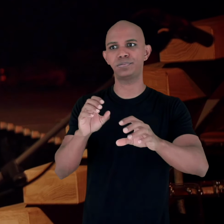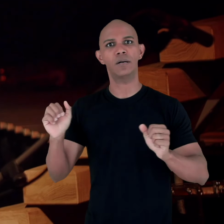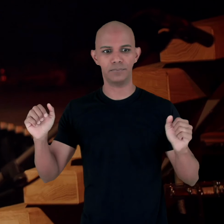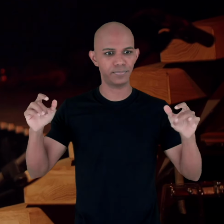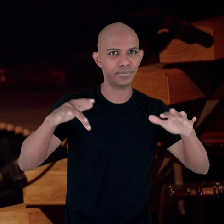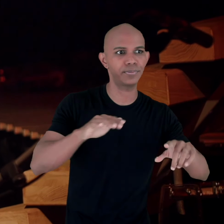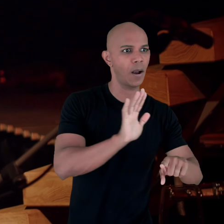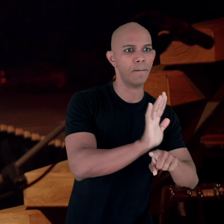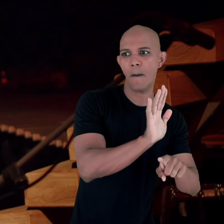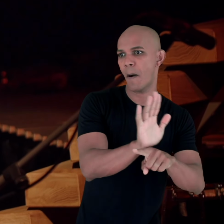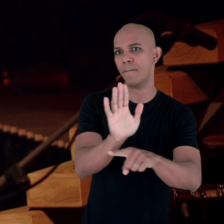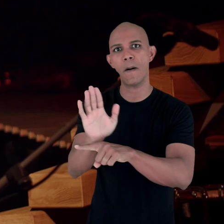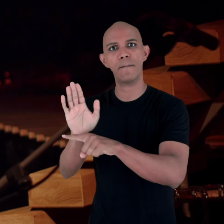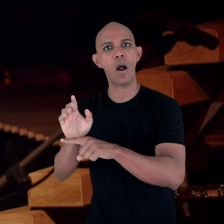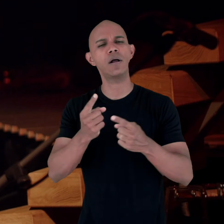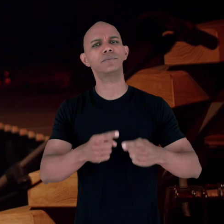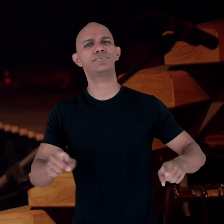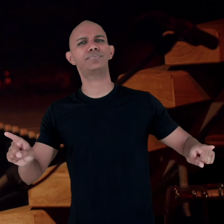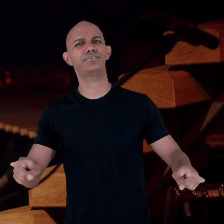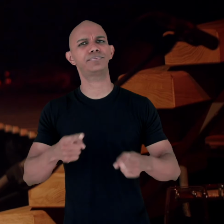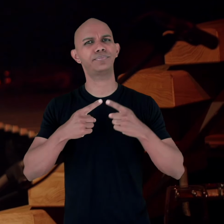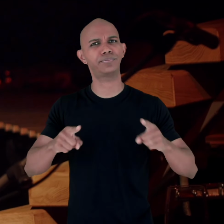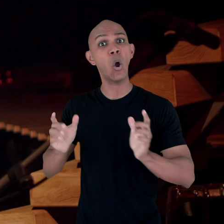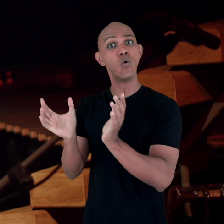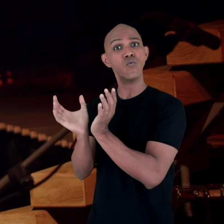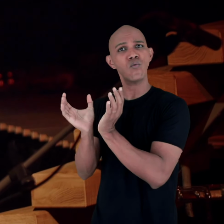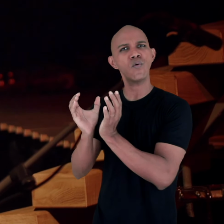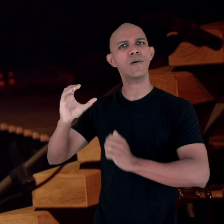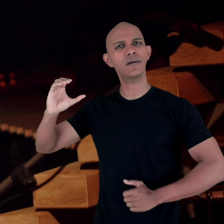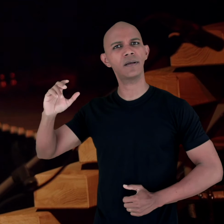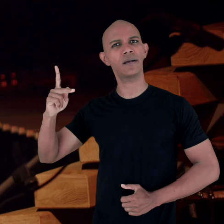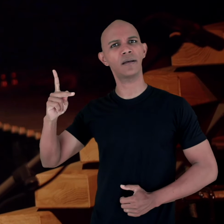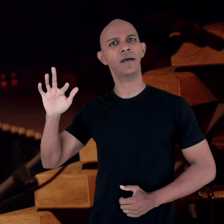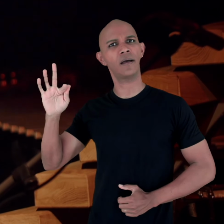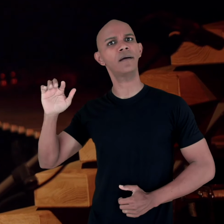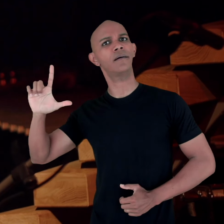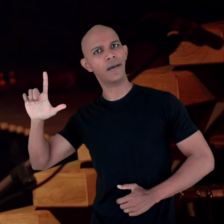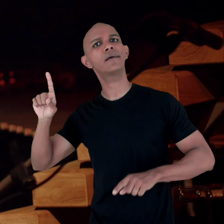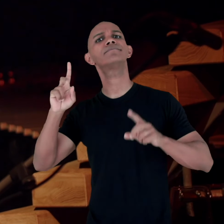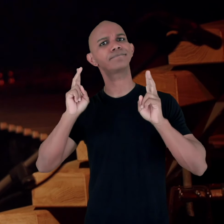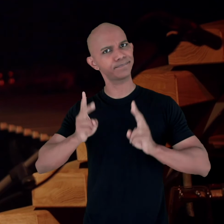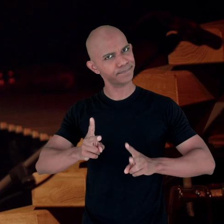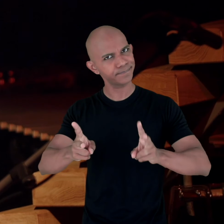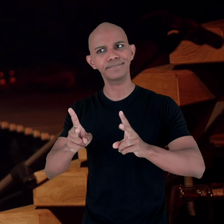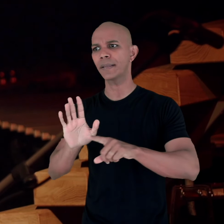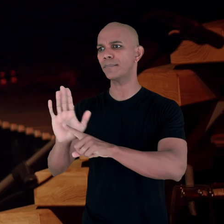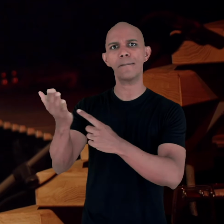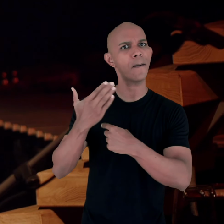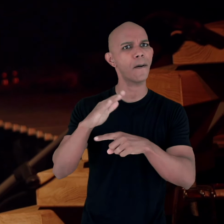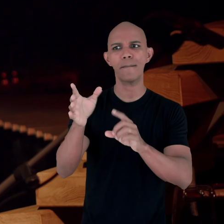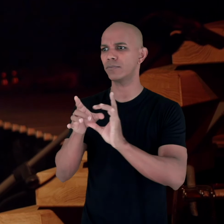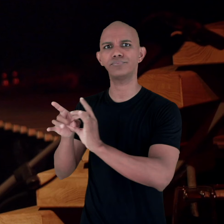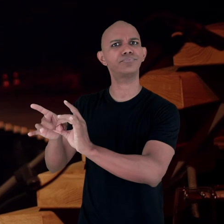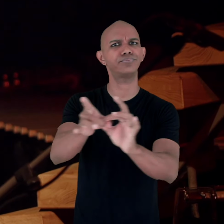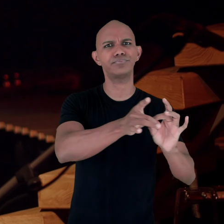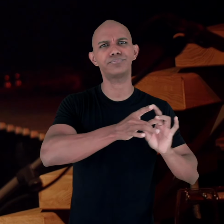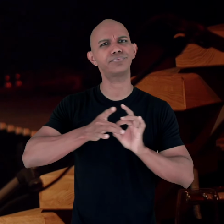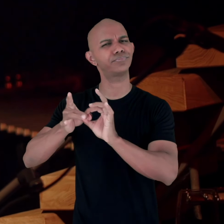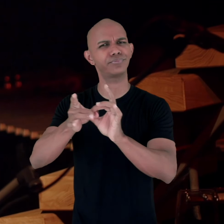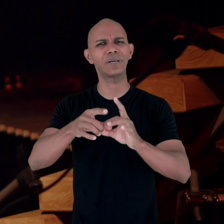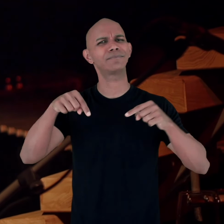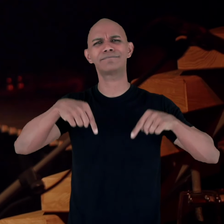Ricardo sempre como parceiro nosso aqui no Festival de Música Contemporânea, que também é realizado aqui com o apoio da CPFL,